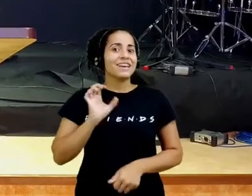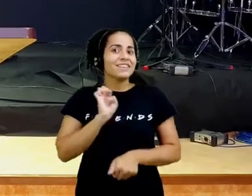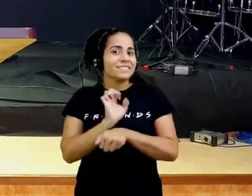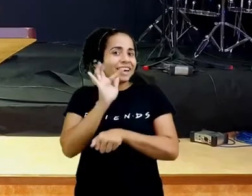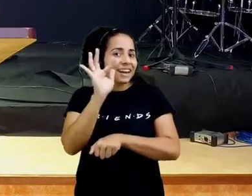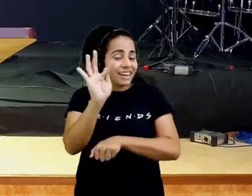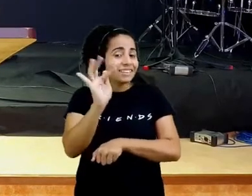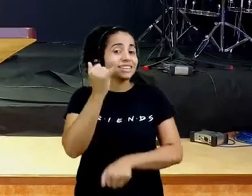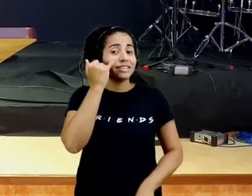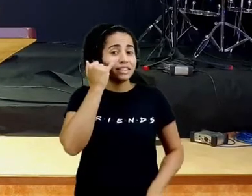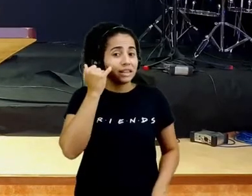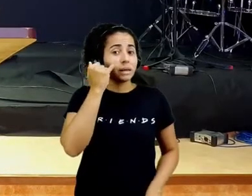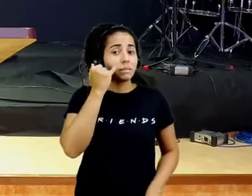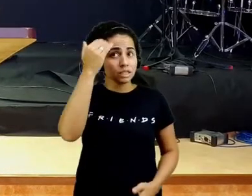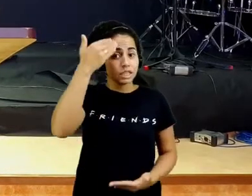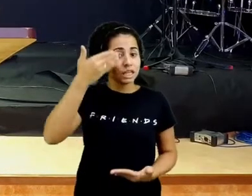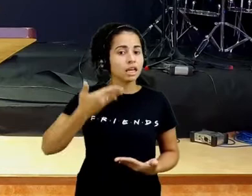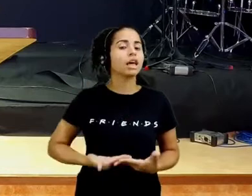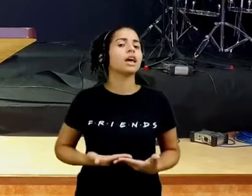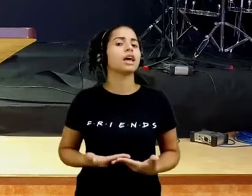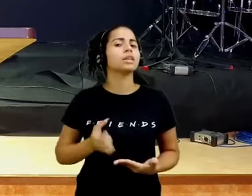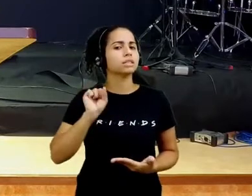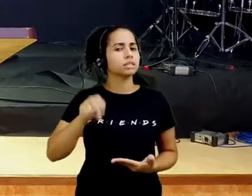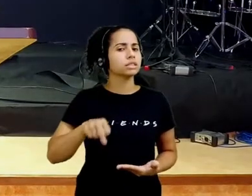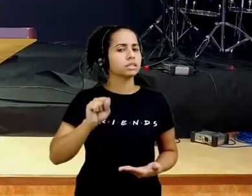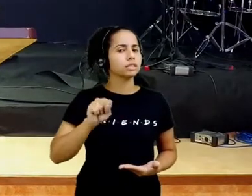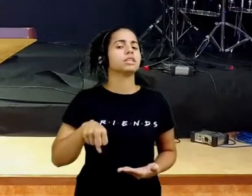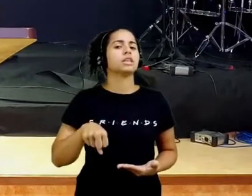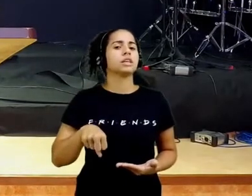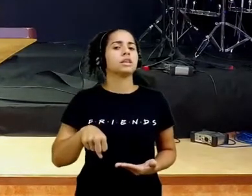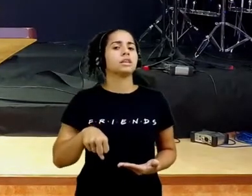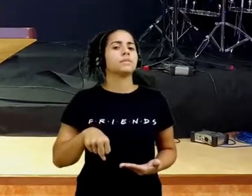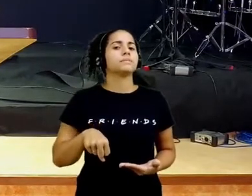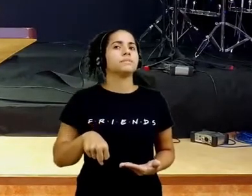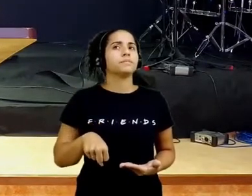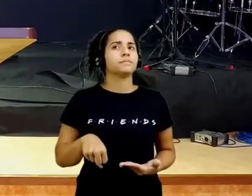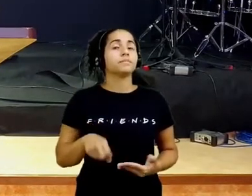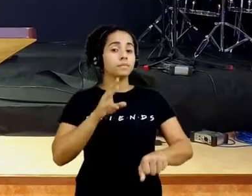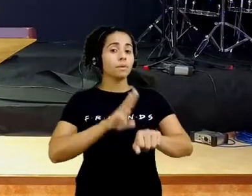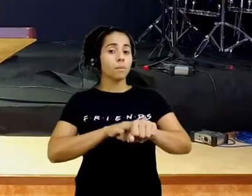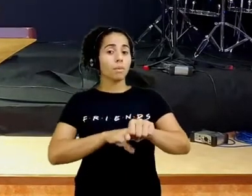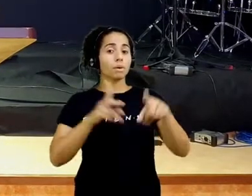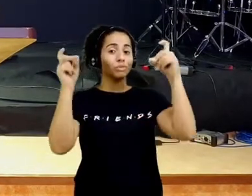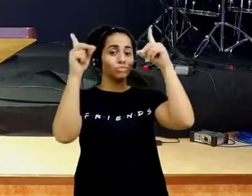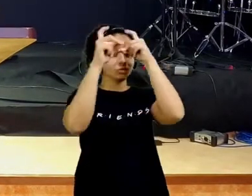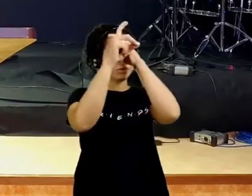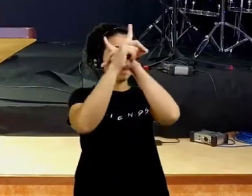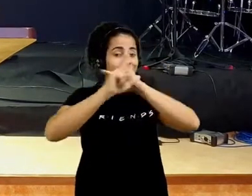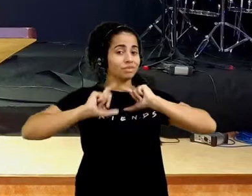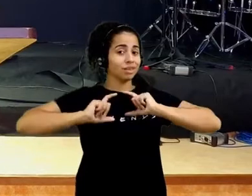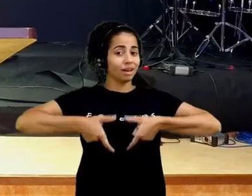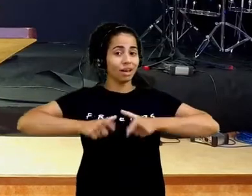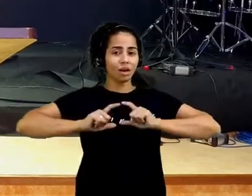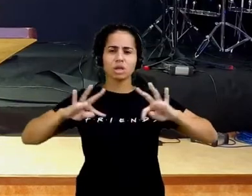esperança. Jeremias cria que diante do quadro adverso, diante do momento difícil que Israel,